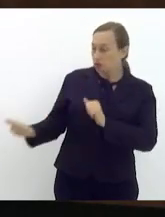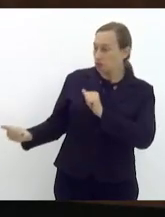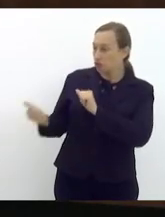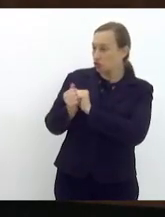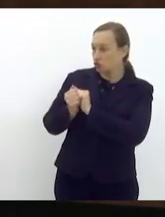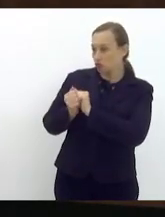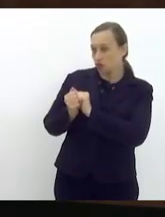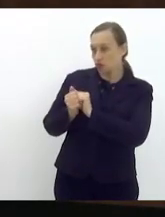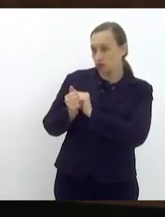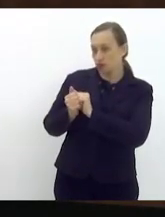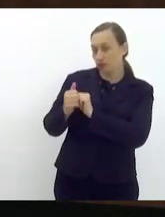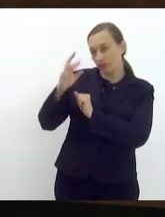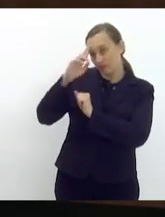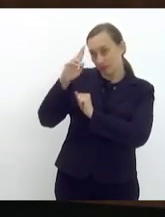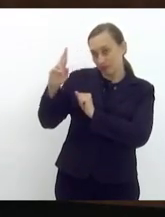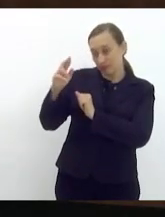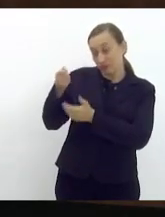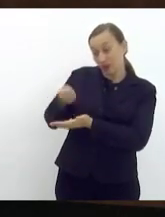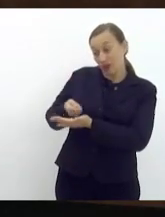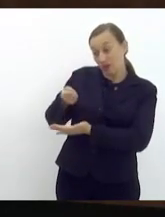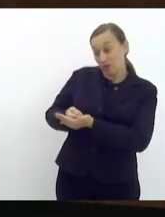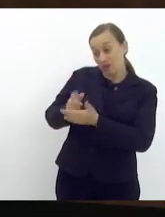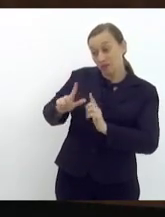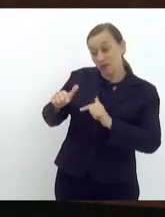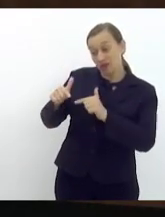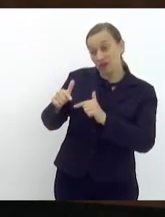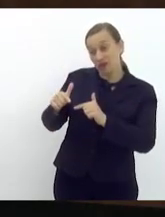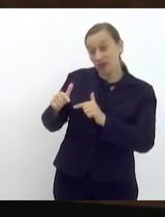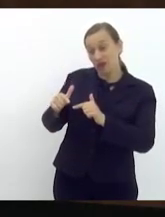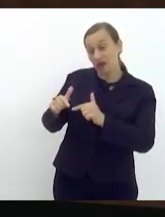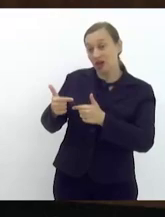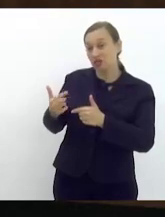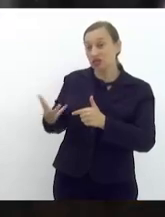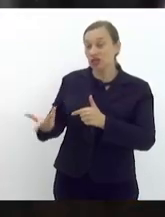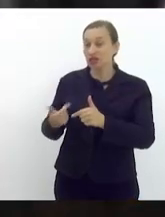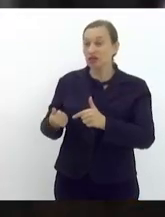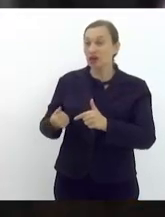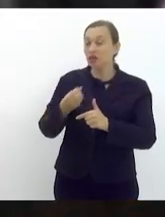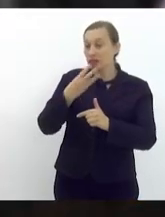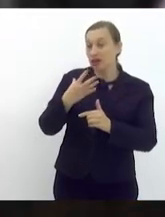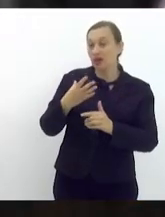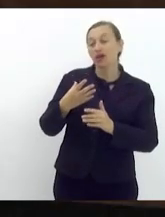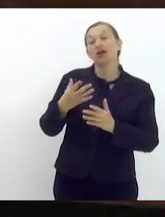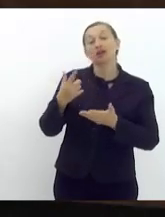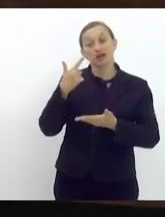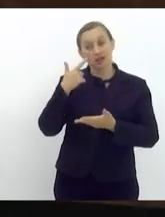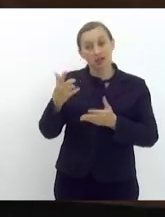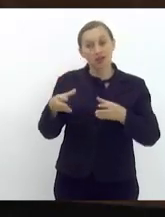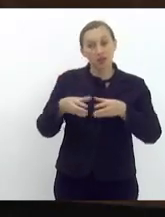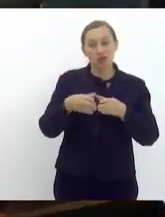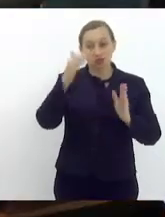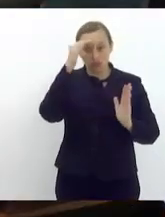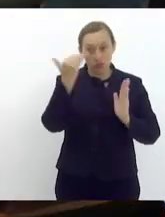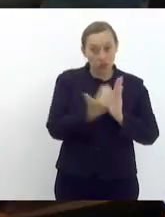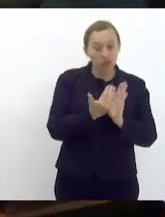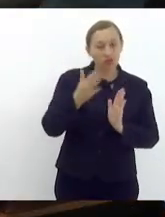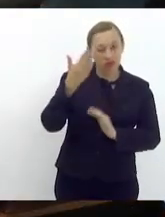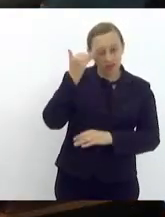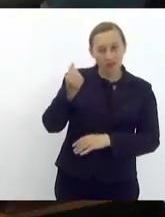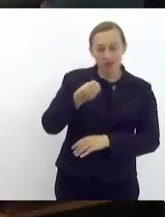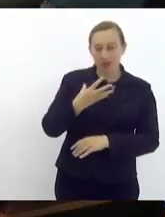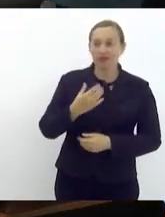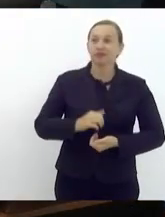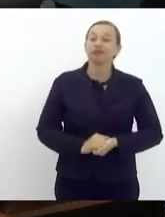lado na cobrança que elas funcionem bem. Porque a gente é do cúmplice, Vossa Excelência bem sabe disso.